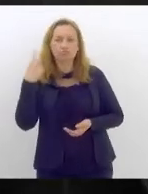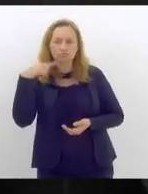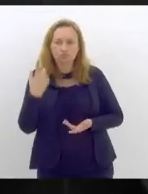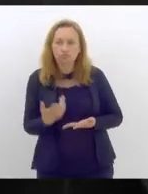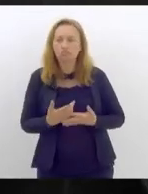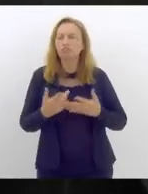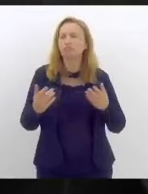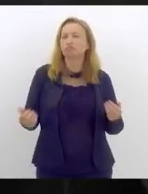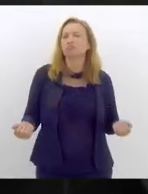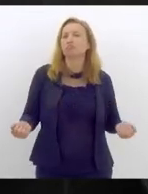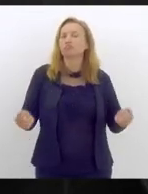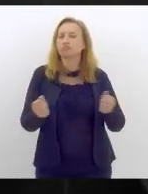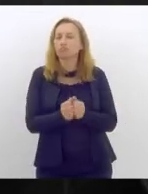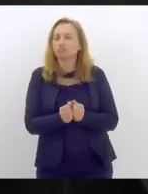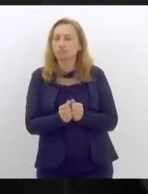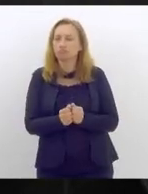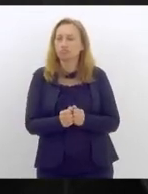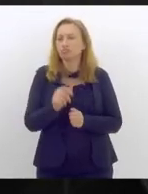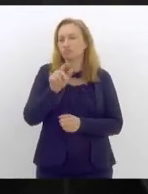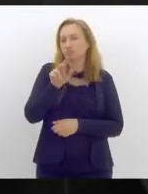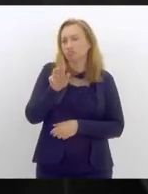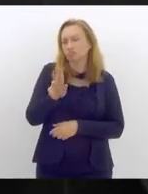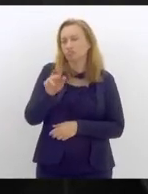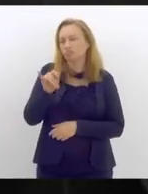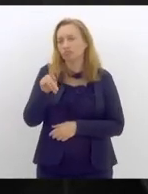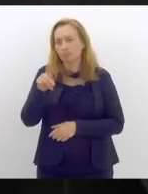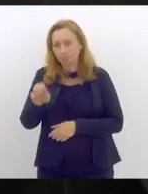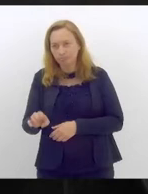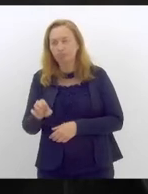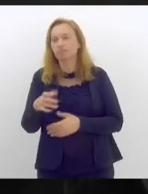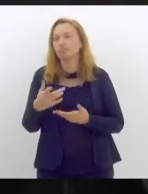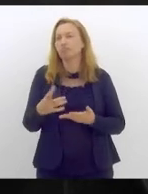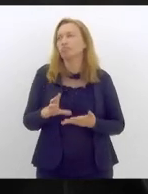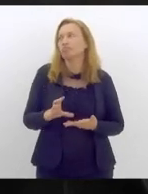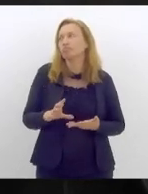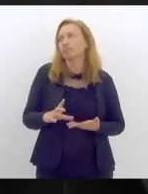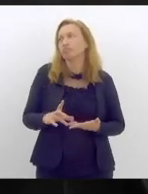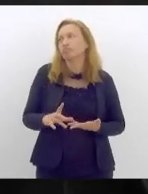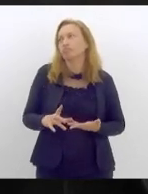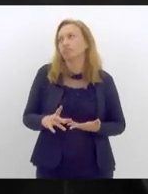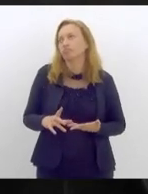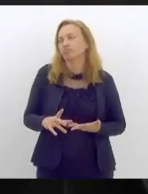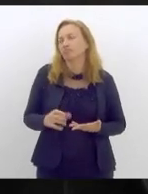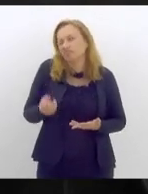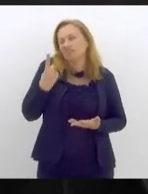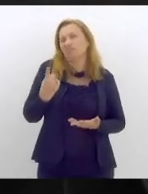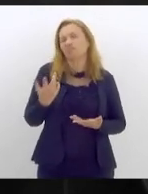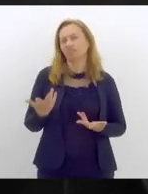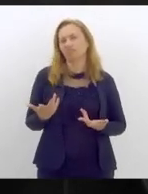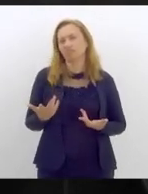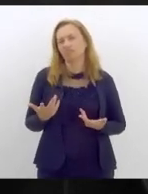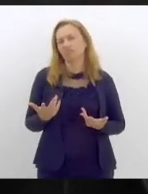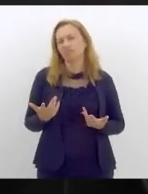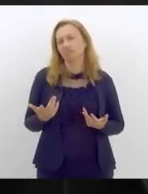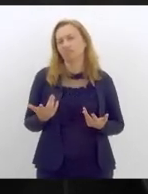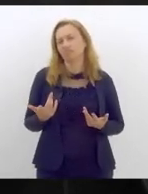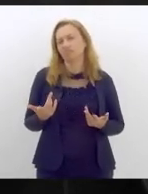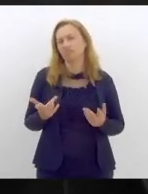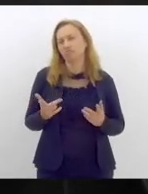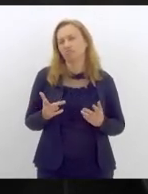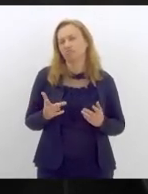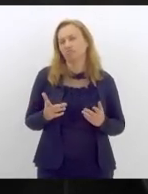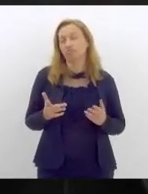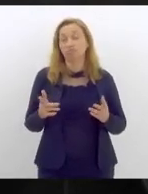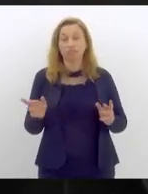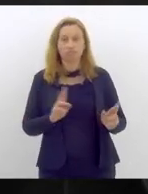que associam a essa entidade no pack é tenham é enfim é uma estranha coincidência enfim excelente